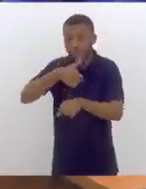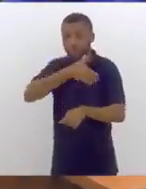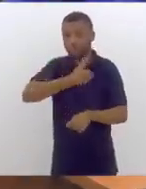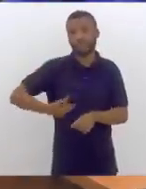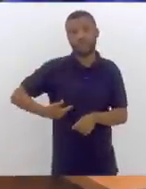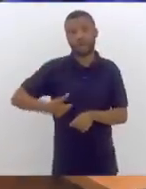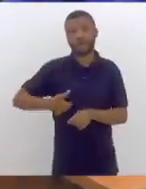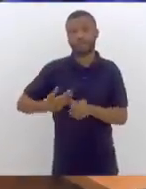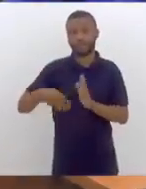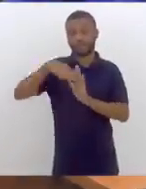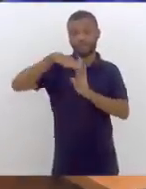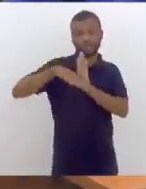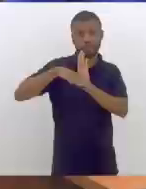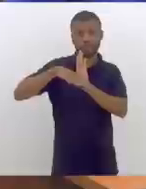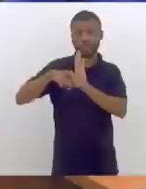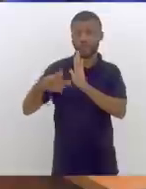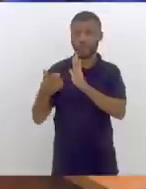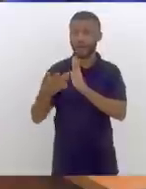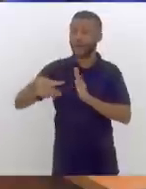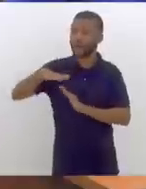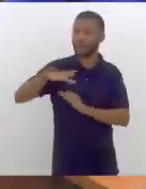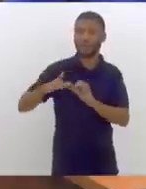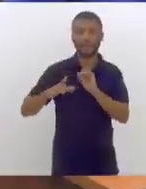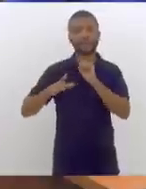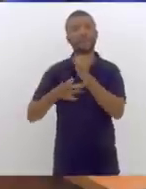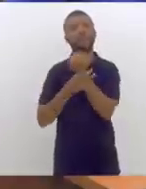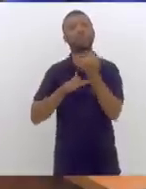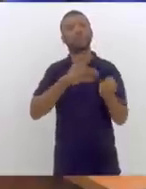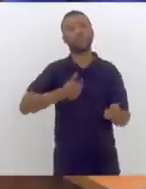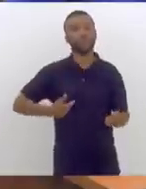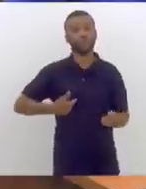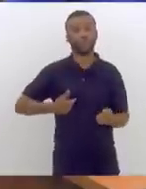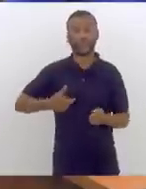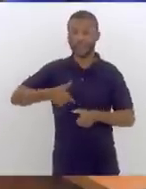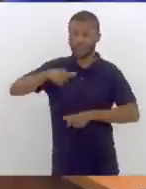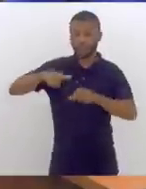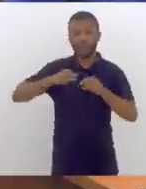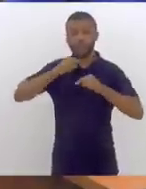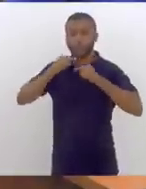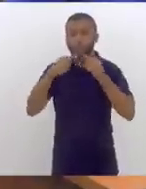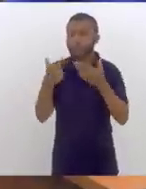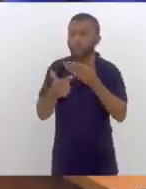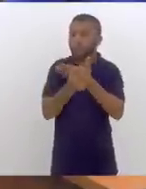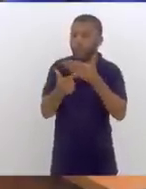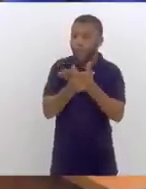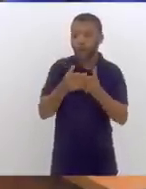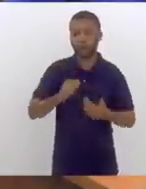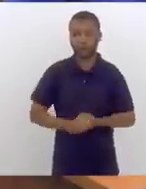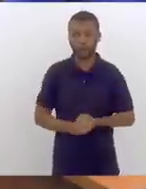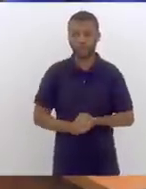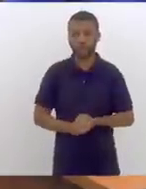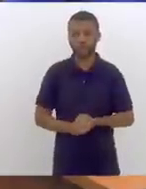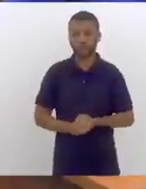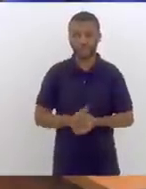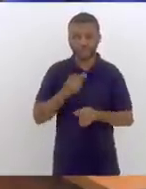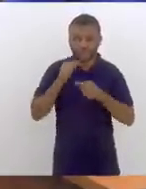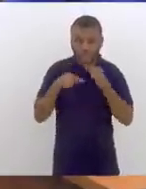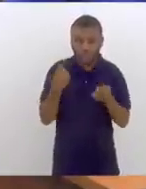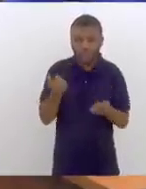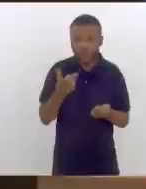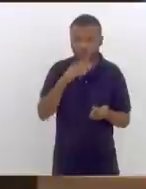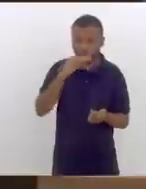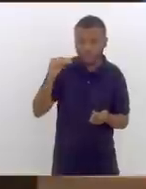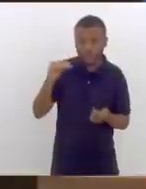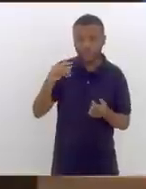no ralo da segurança pública e as pessoas ainda têm dúvida do papel de Segurança Pública do degase alguém aqui tem essa dúvida que o adolescente